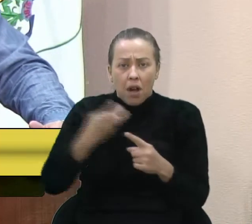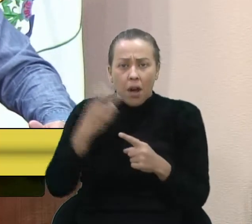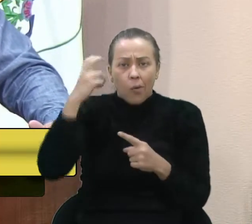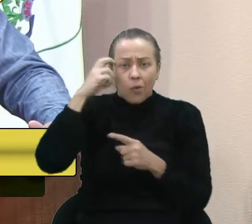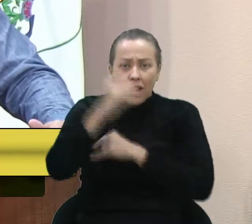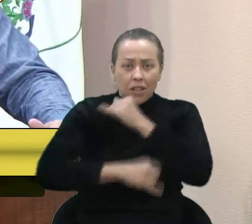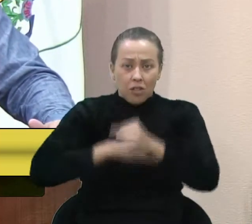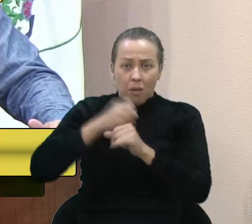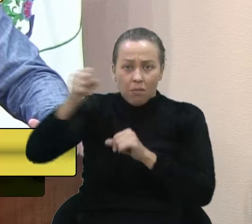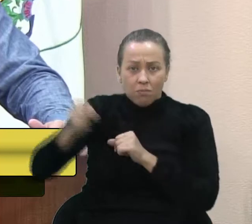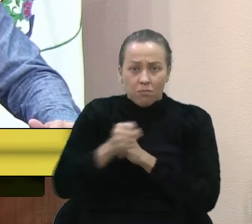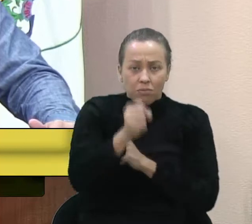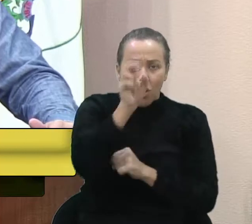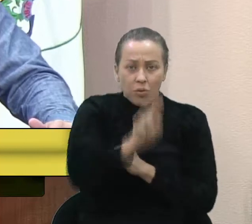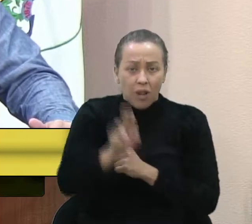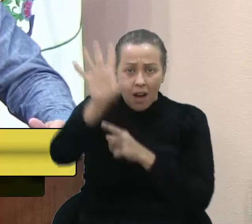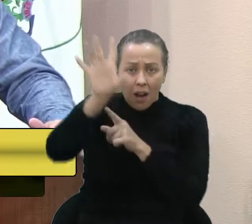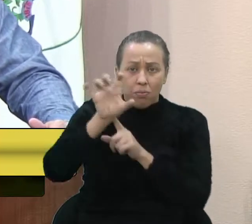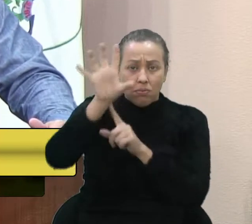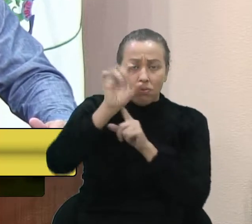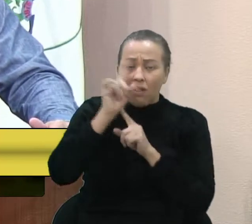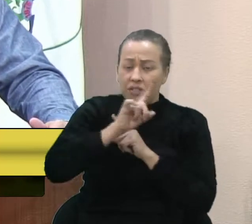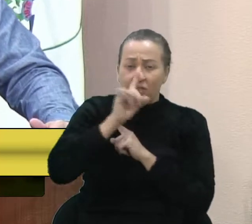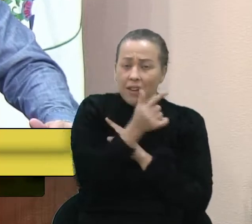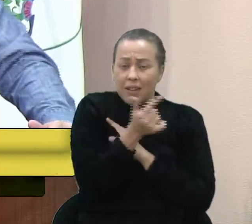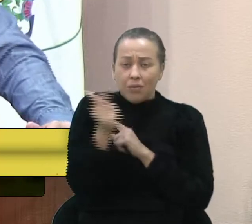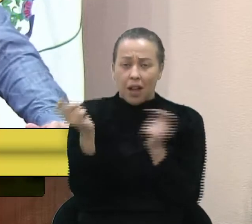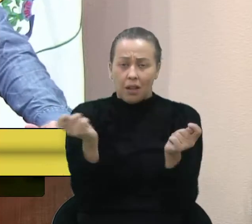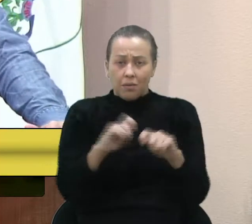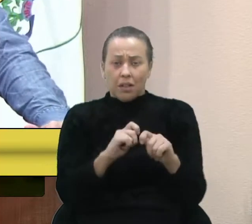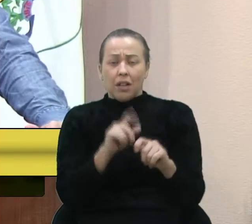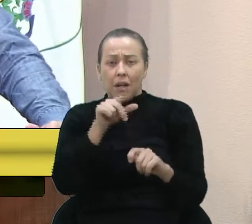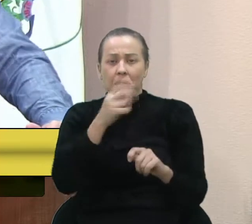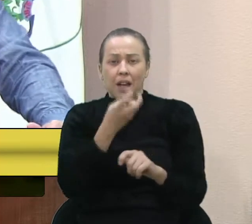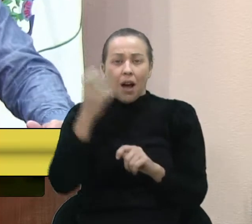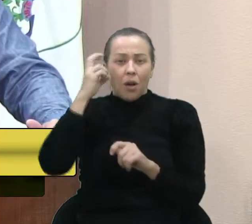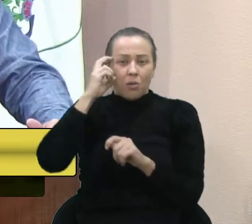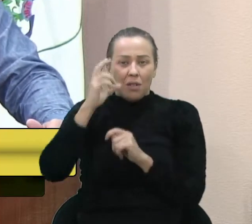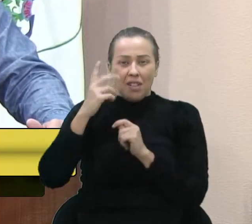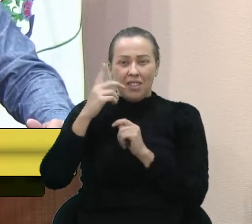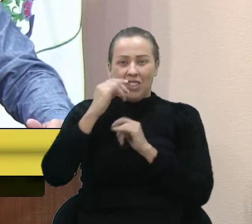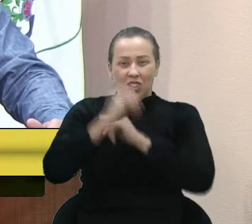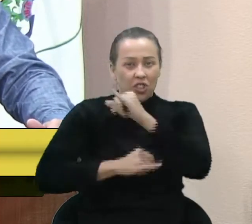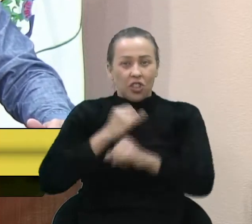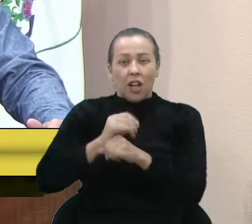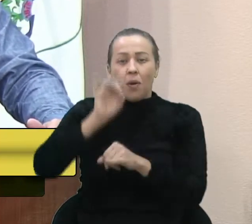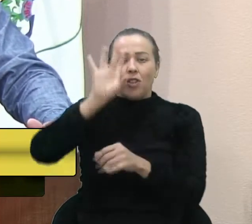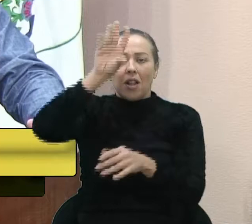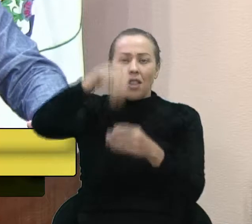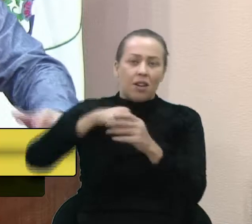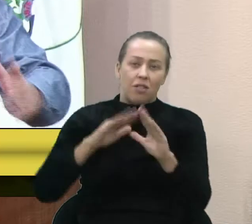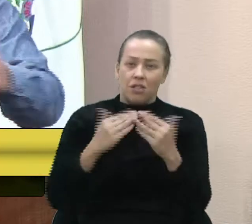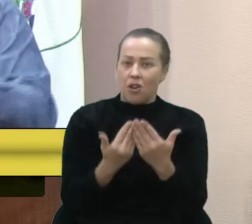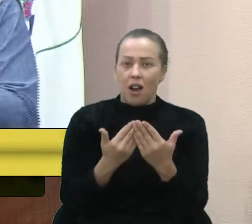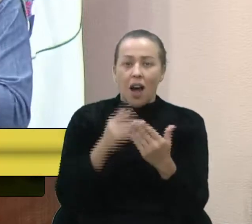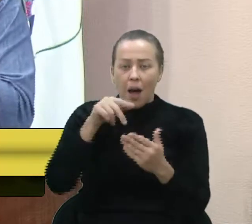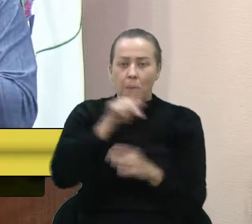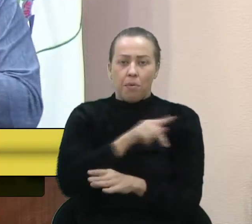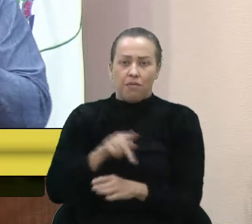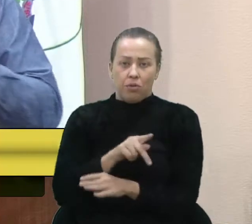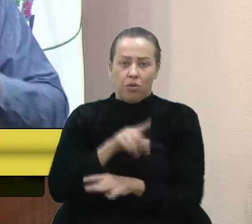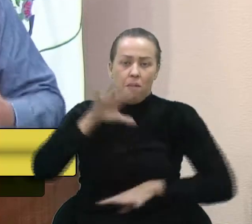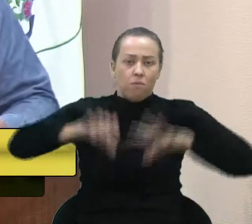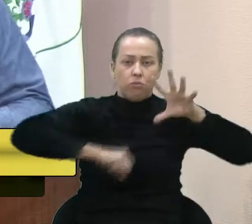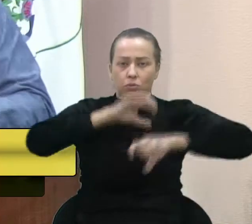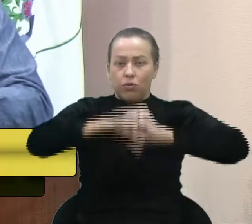seja efetivamente promovida no ambiente escolar. Mas cultura digital não é só aquilo que acontece dentro da escola, é os professores